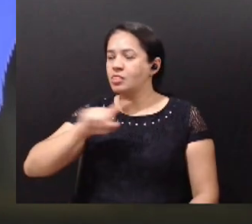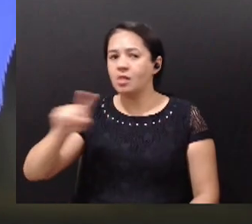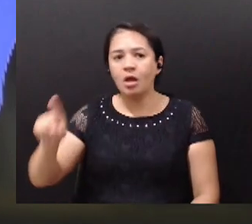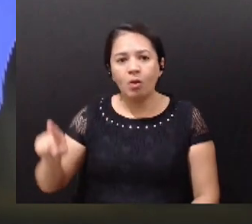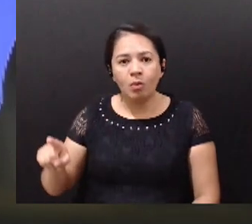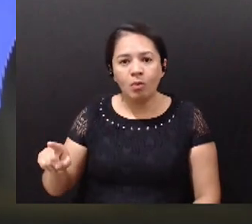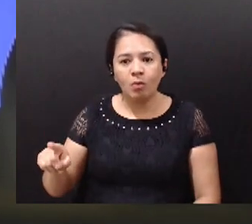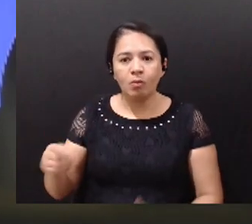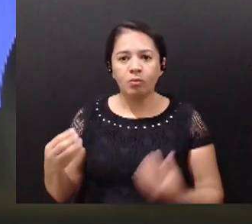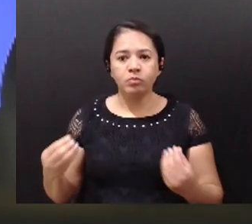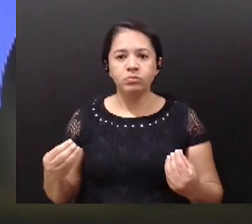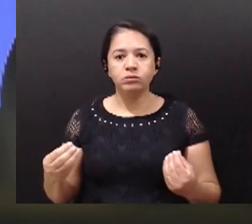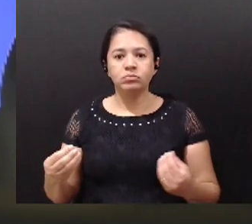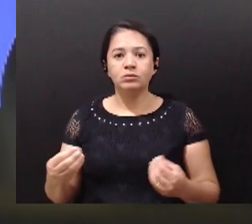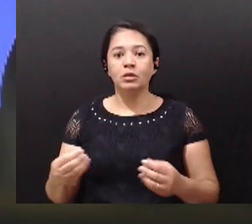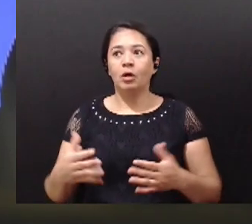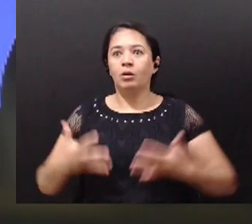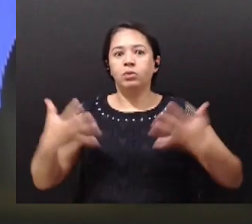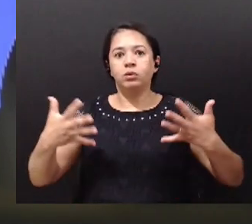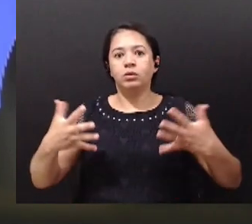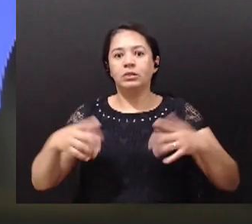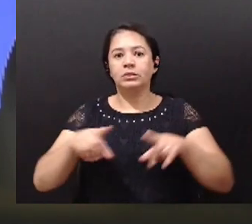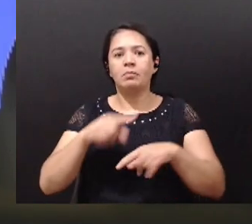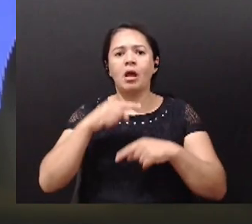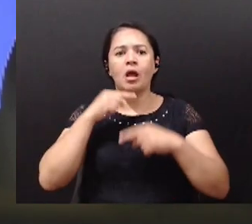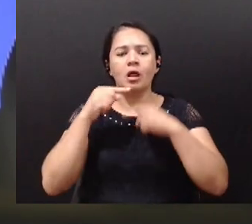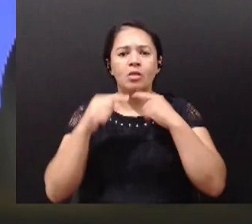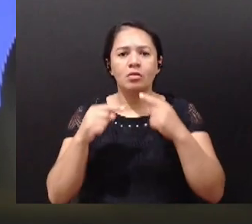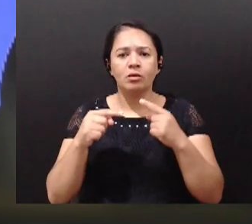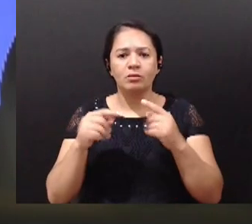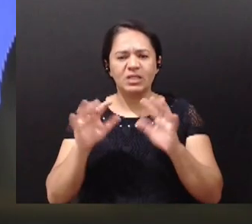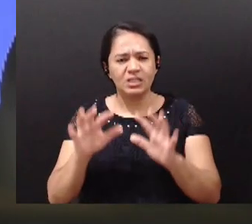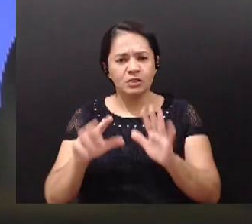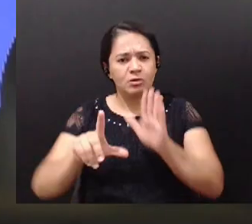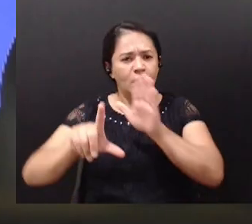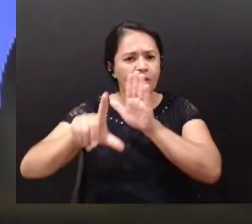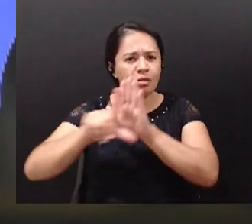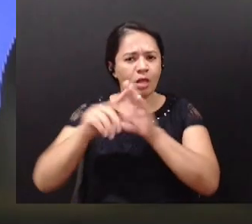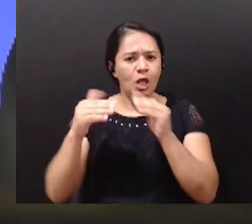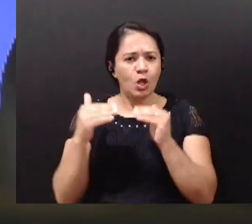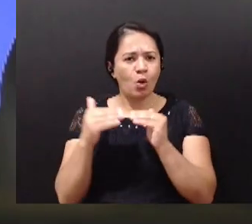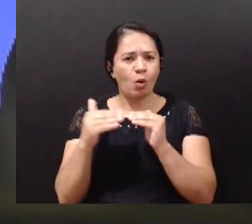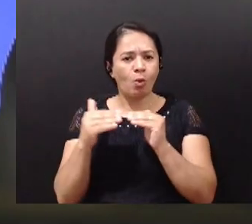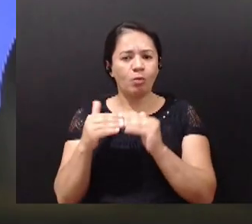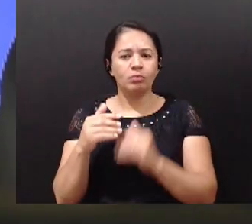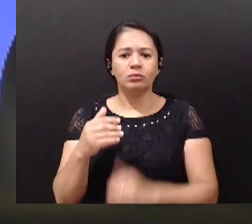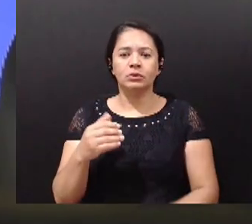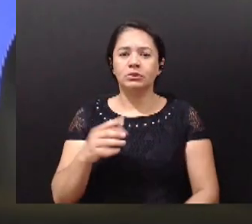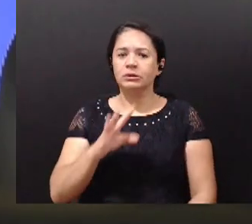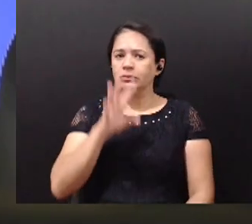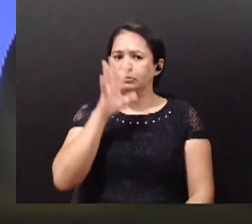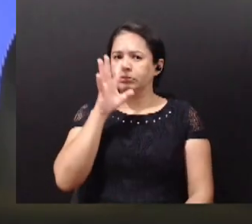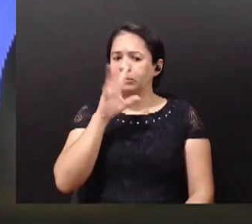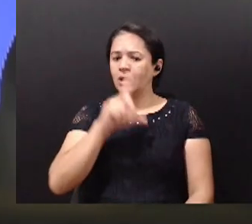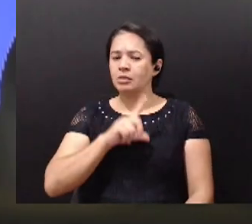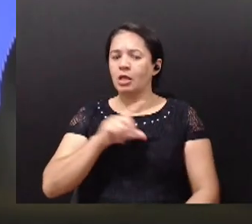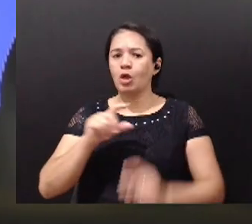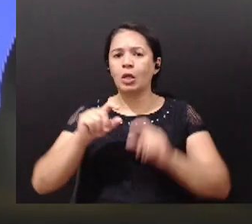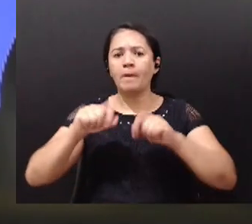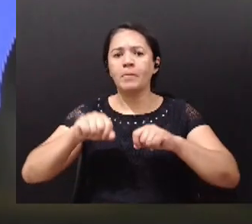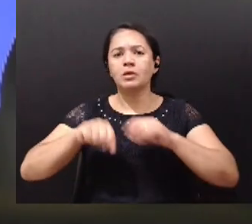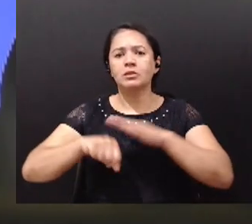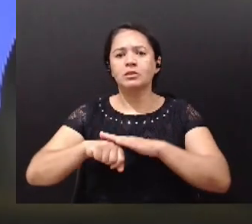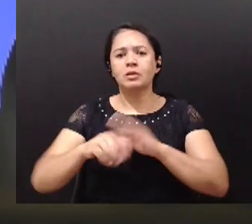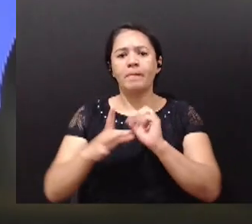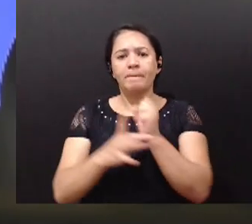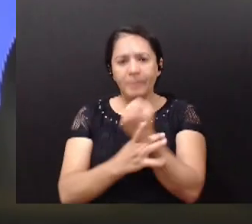do susto, vem a dúvida. Será que isso é legal? Será que existe abuso? E o que podemos fazer para garantir que